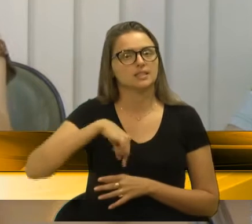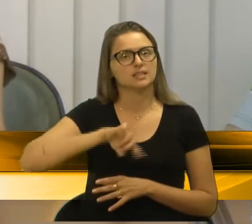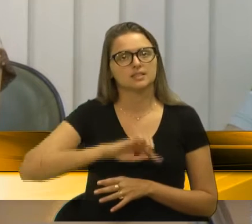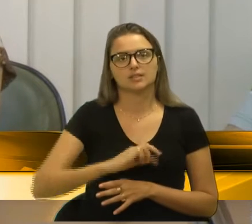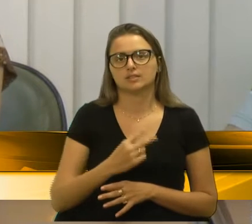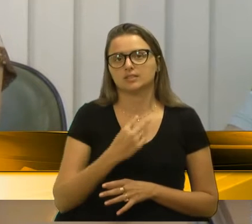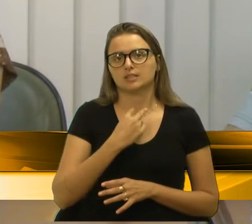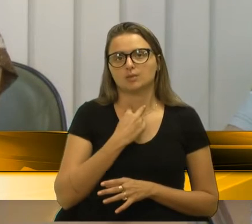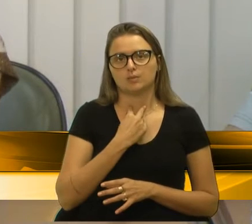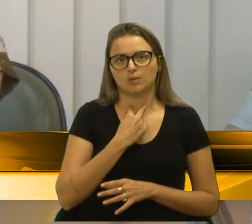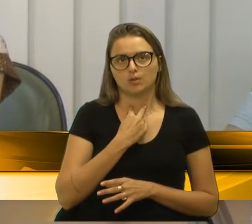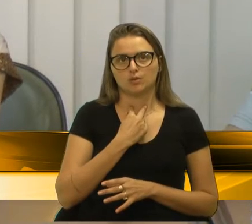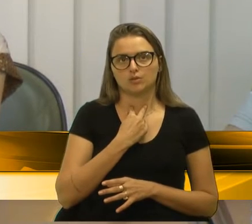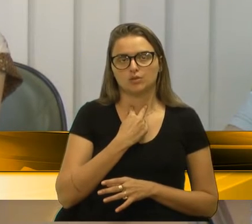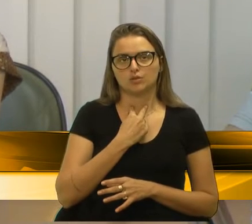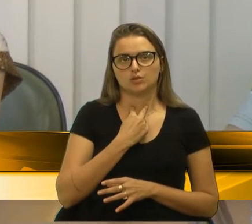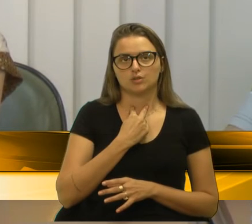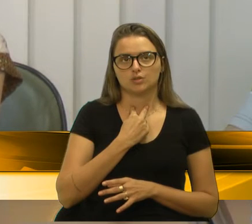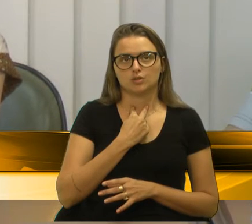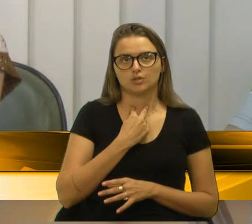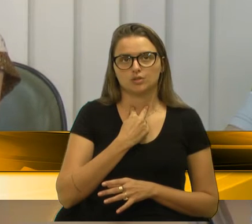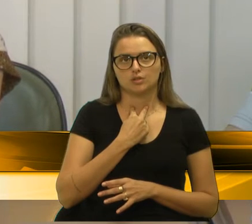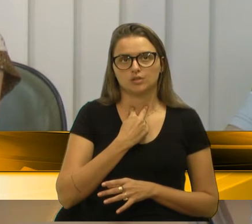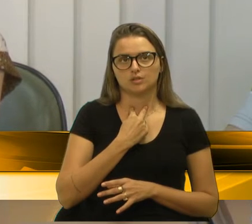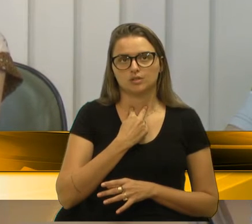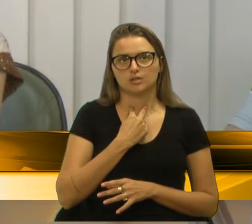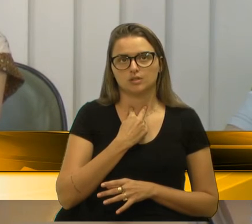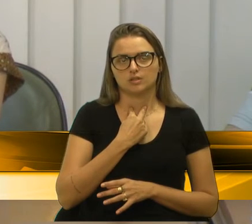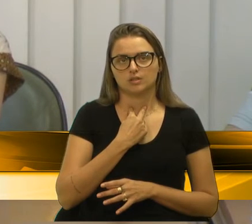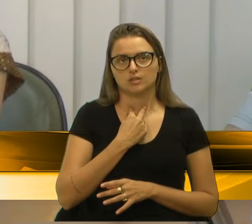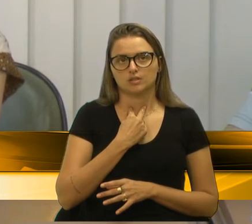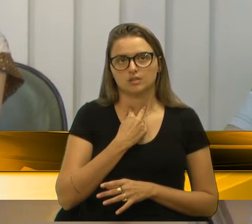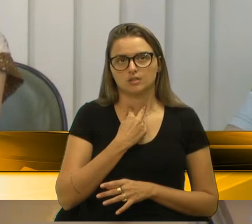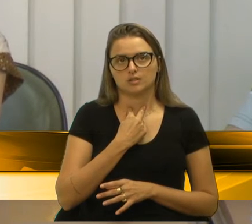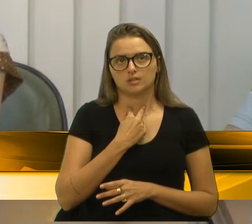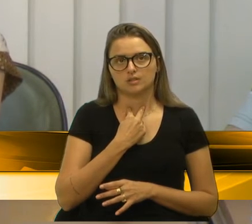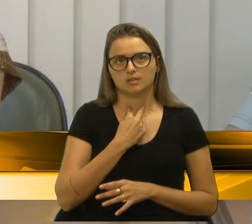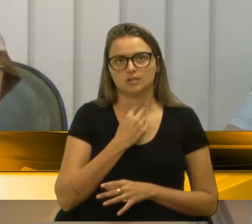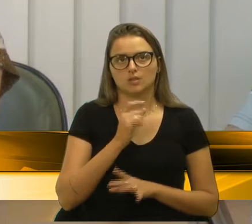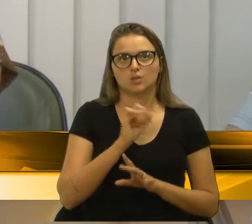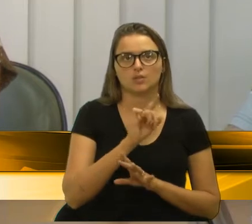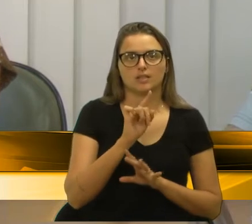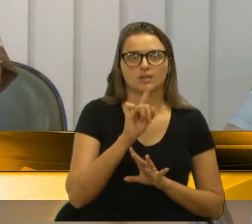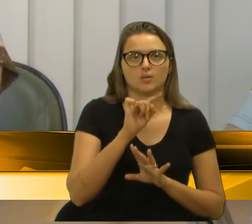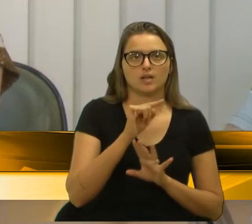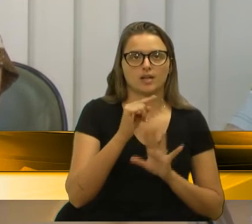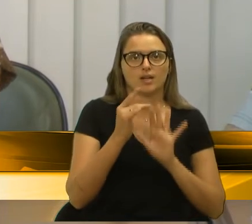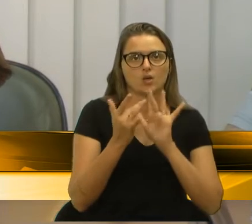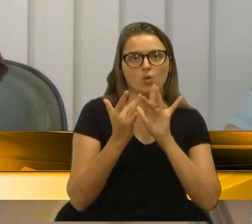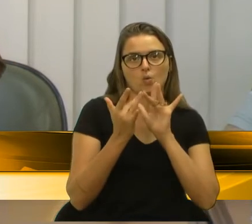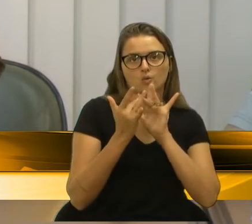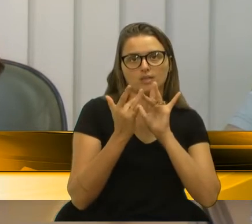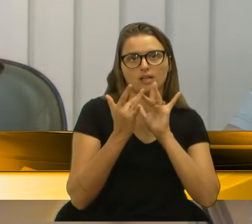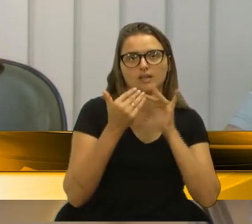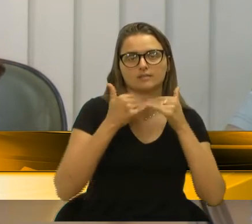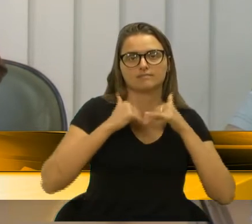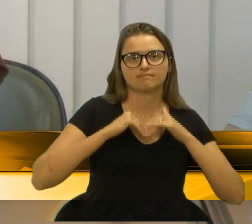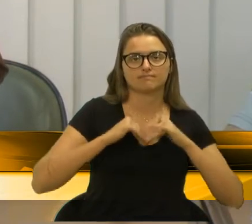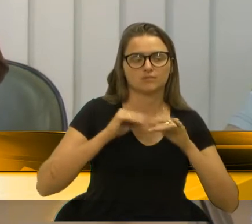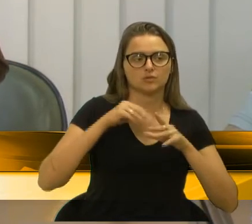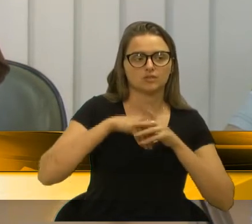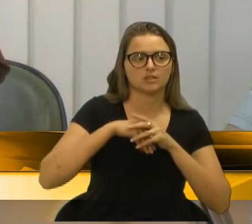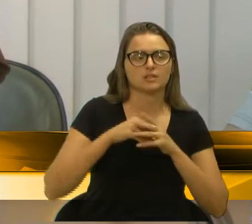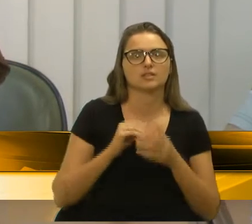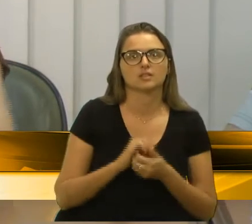usar aquele que a gente chama de medidas não invasivas, né? Porque isso gera mais aerossol e